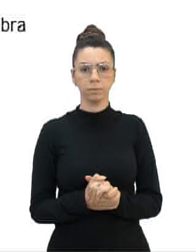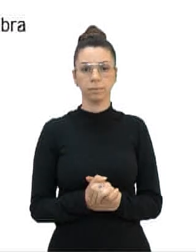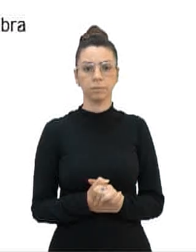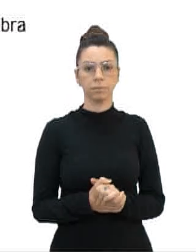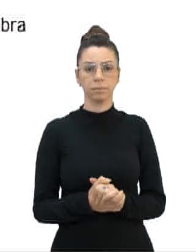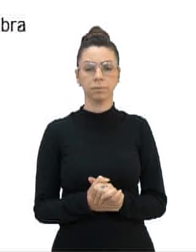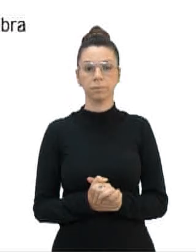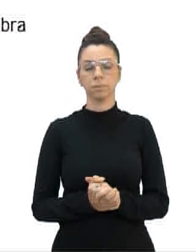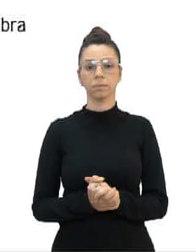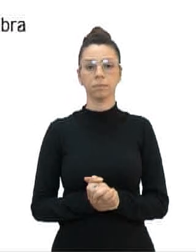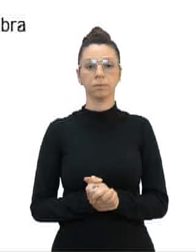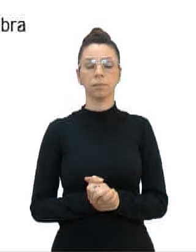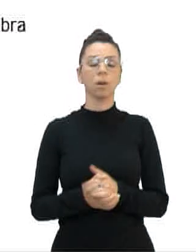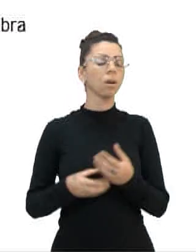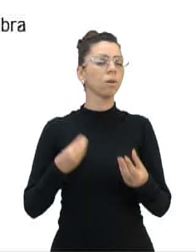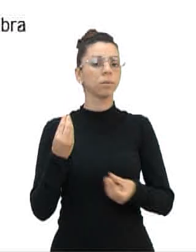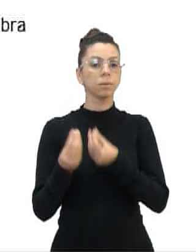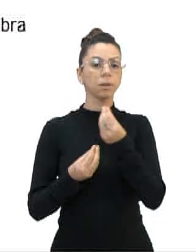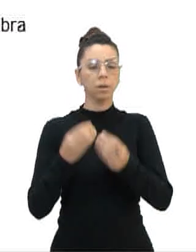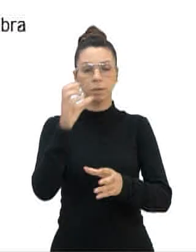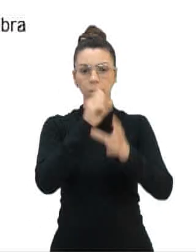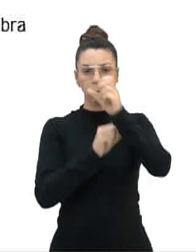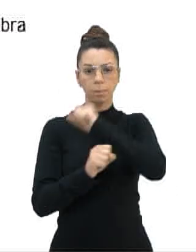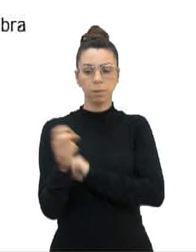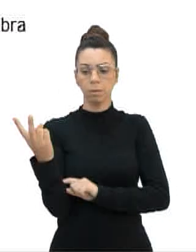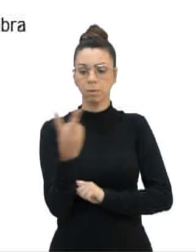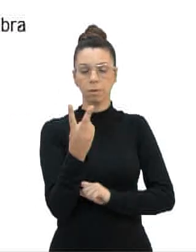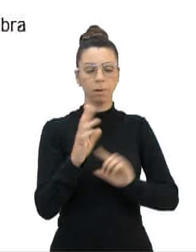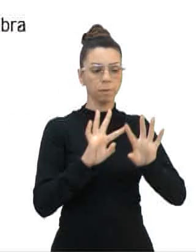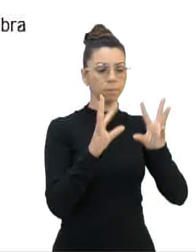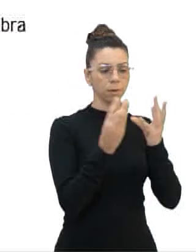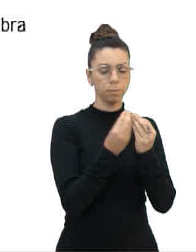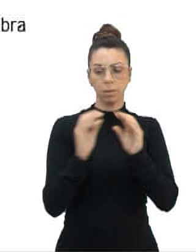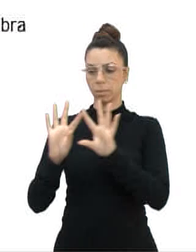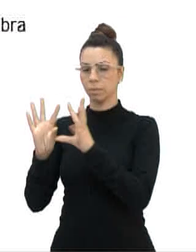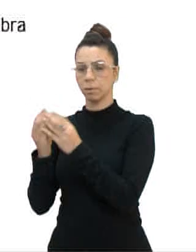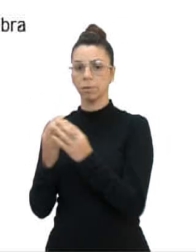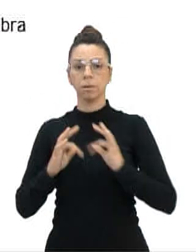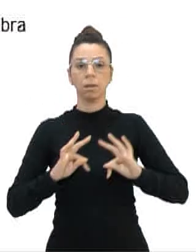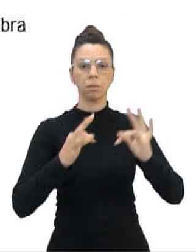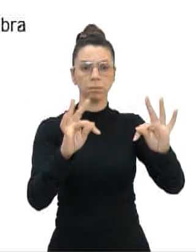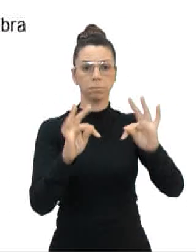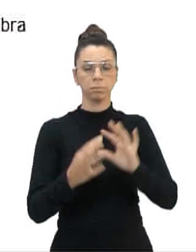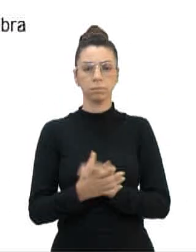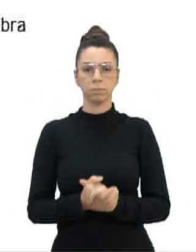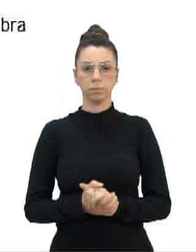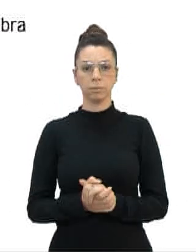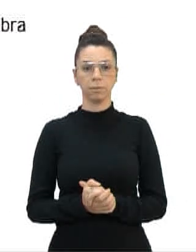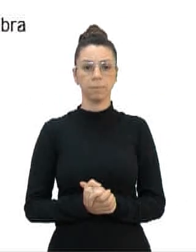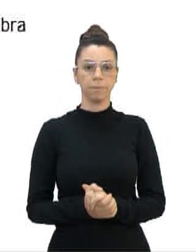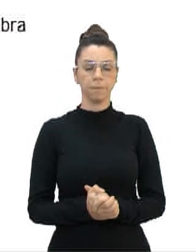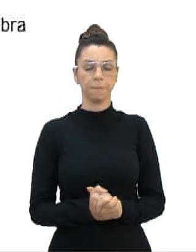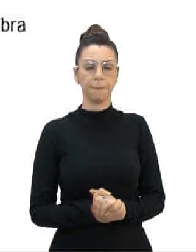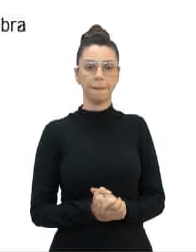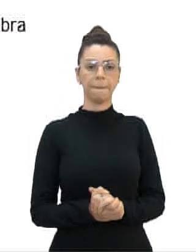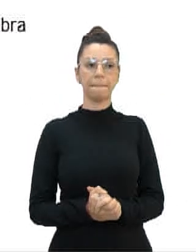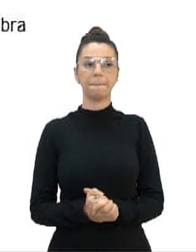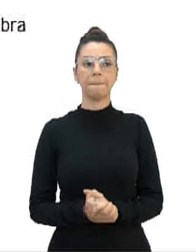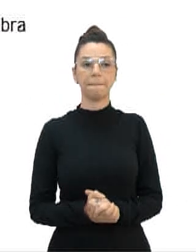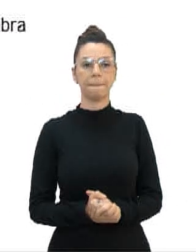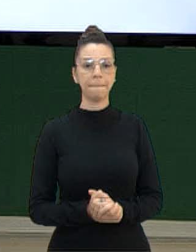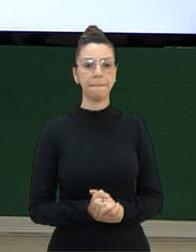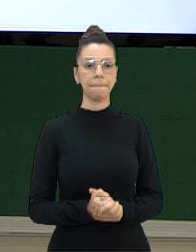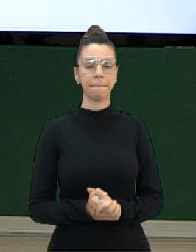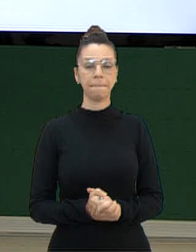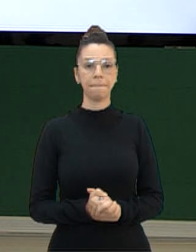aprendidas. O que nós aprendemos das duas famílias aí, especialmente sobre tecnologia? O autor Alberto Sarat,